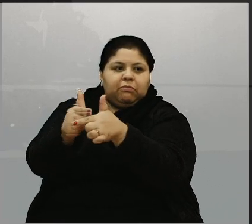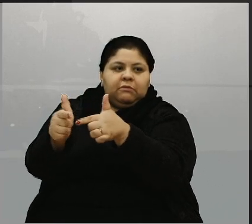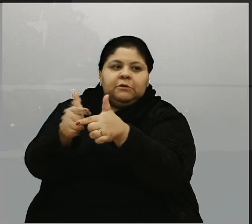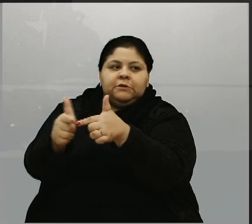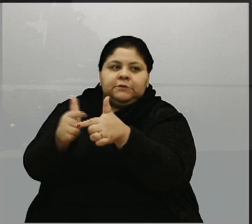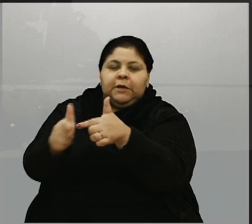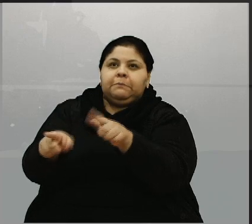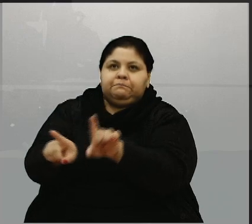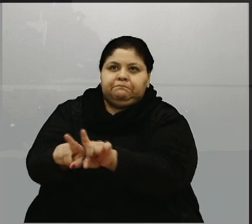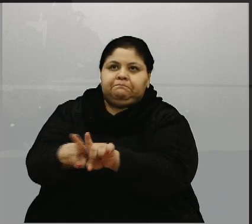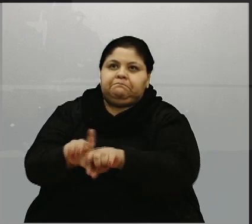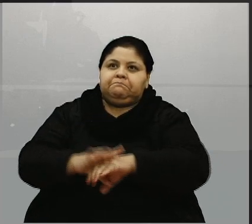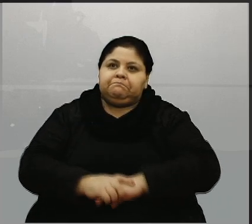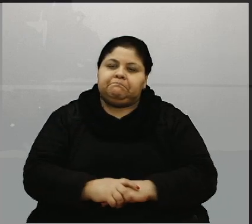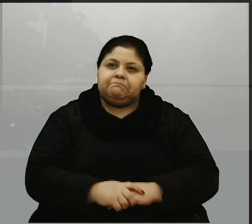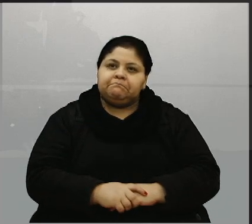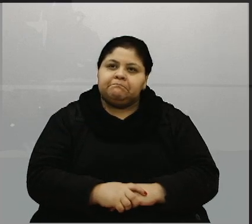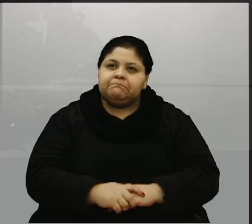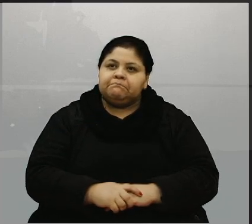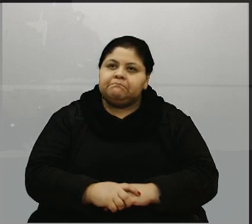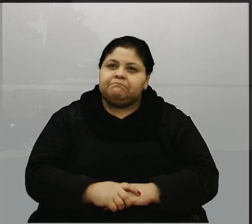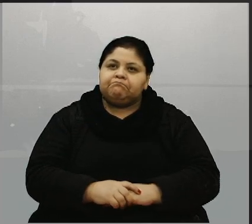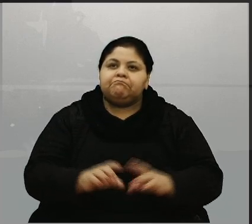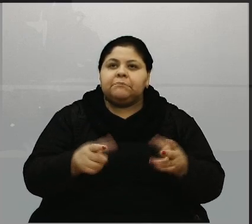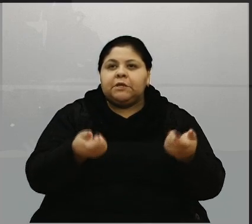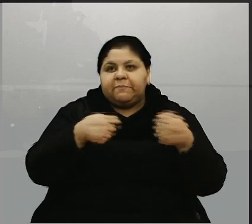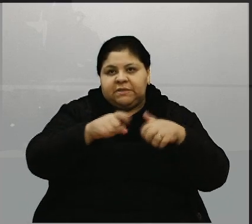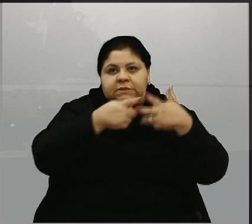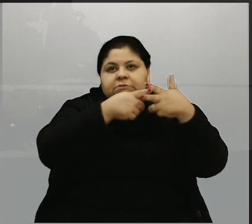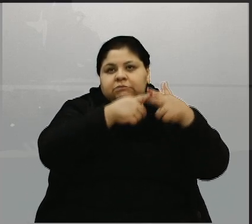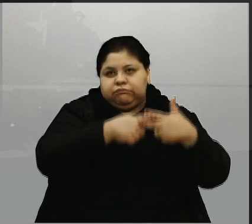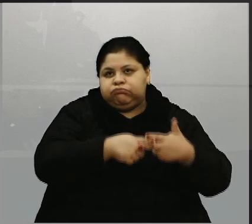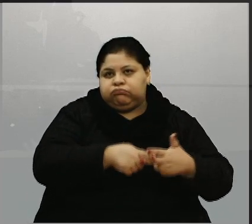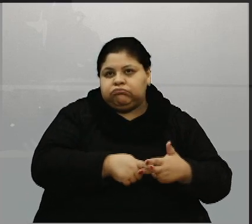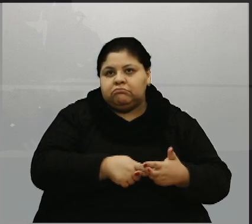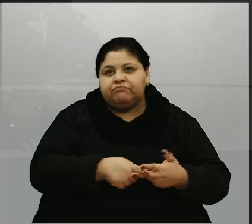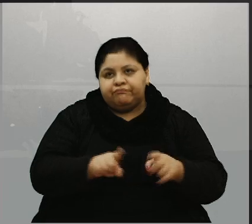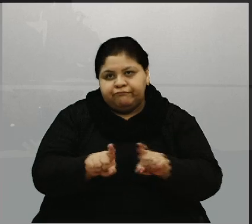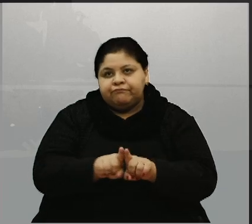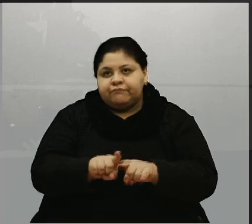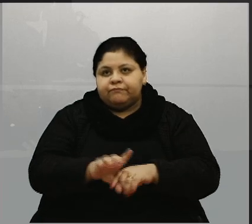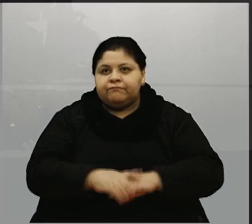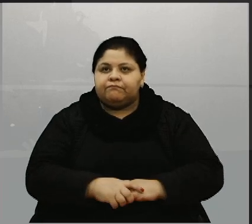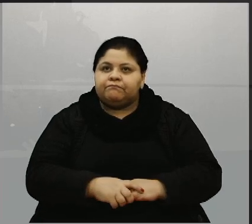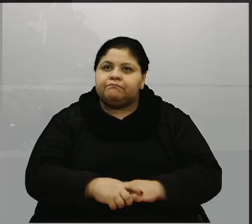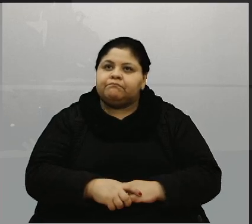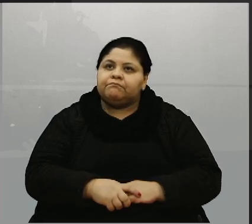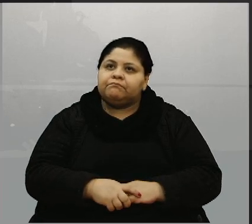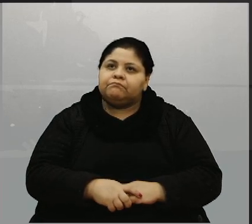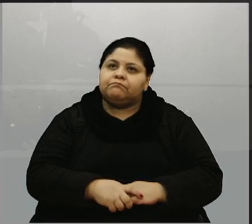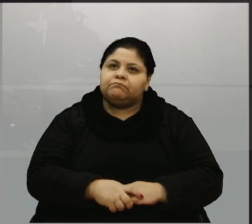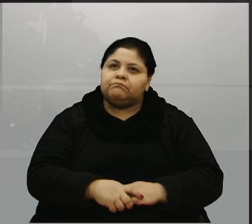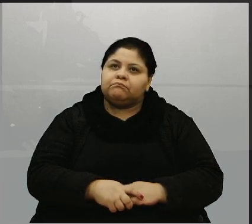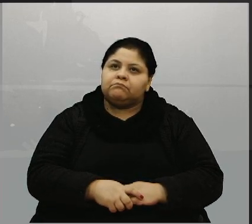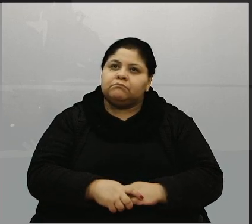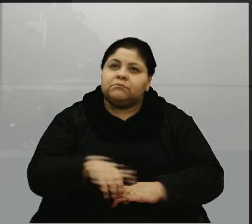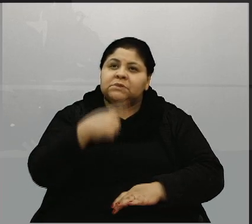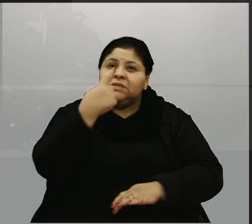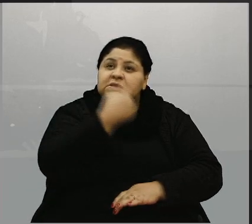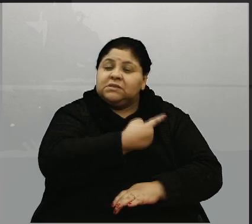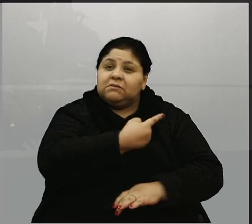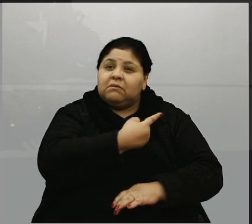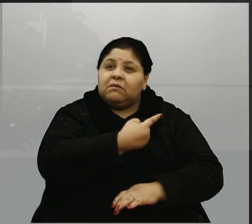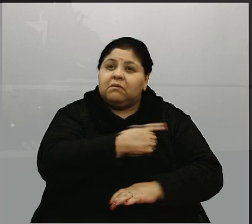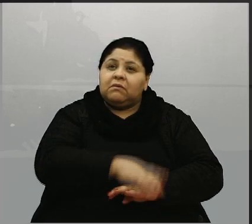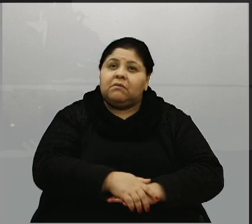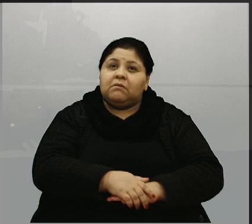específico, né, da questão da manutenção e da zeladoria da cidade. Mais uma, olha aí, ó. É uma na sequência da outra.